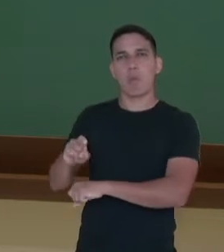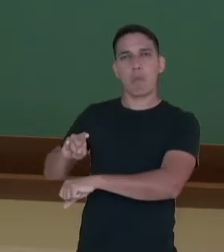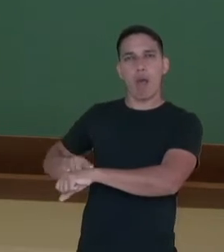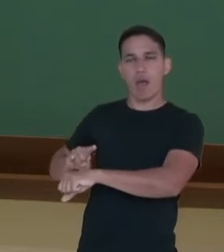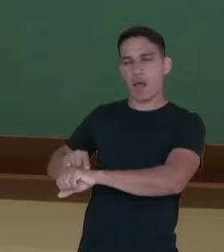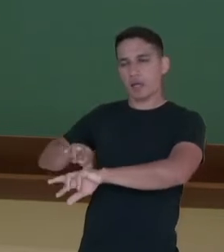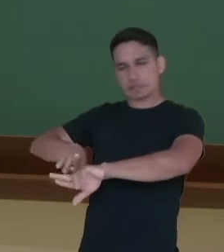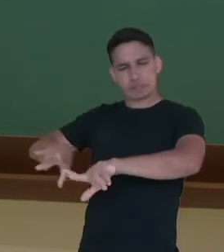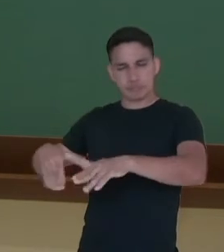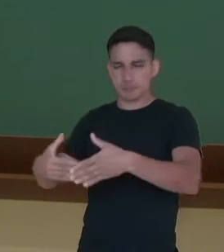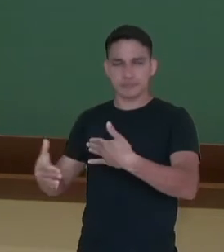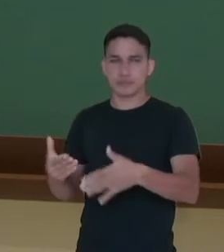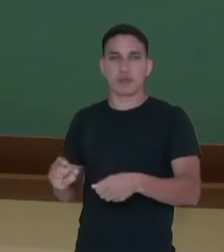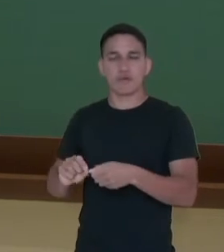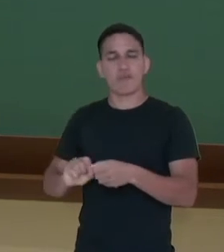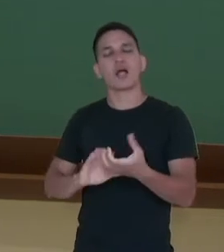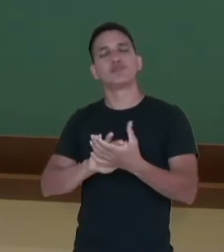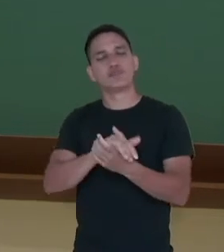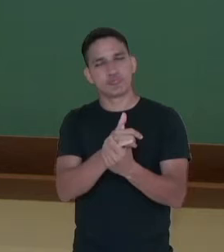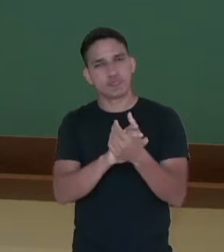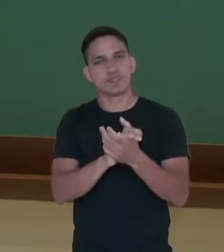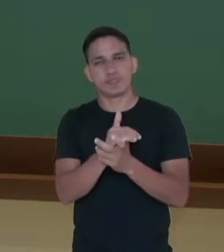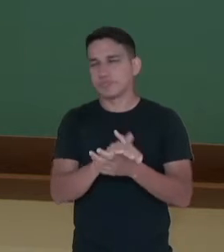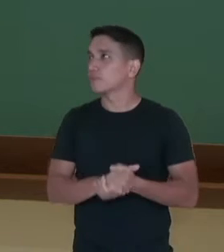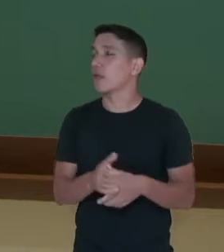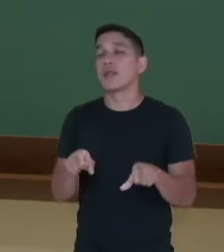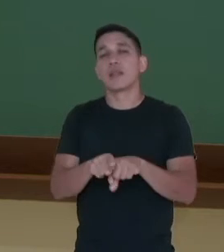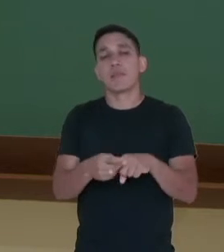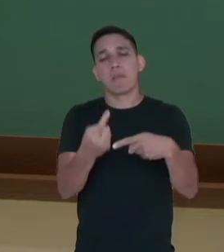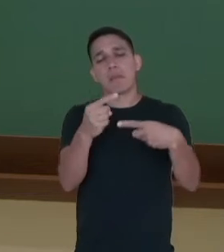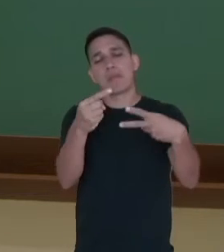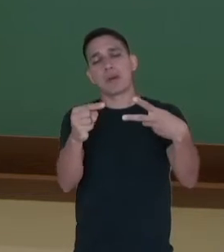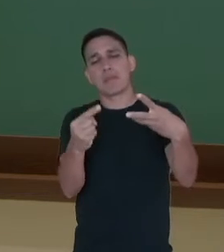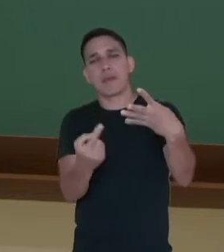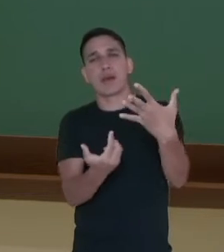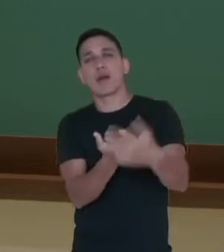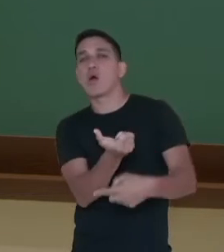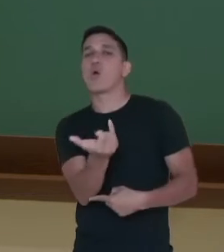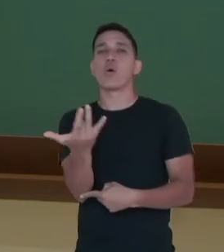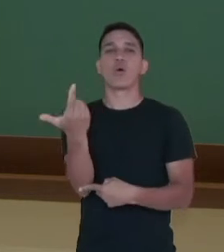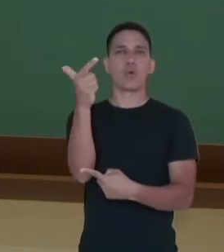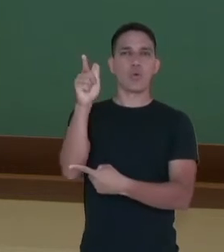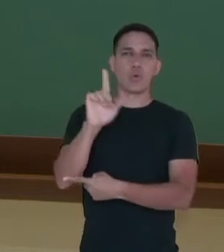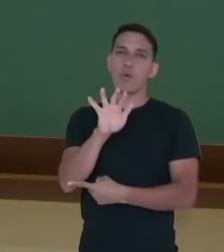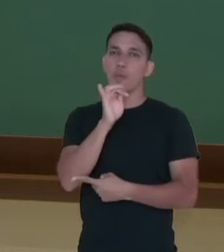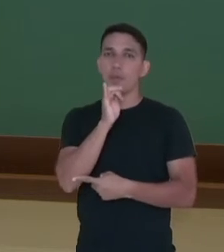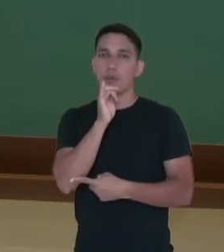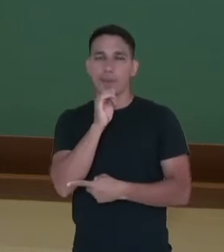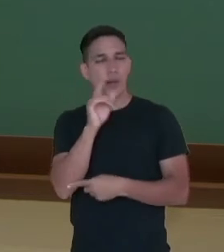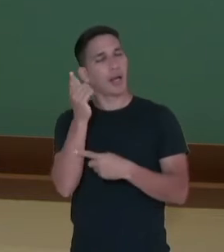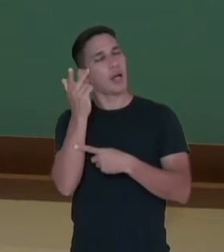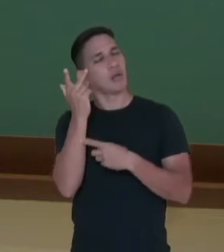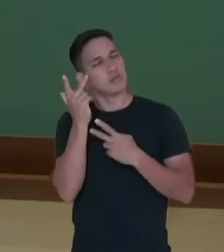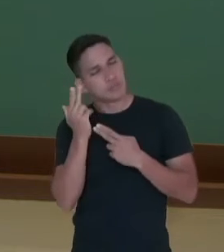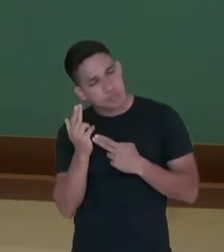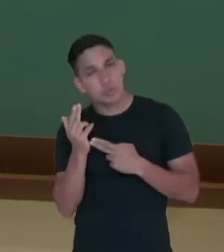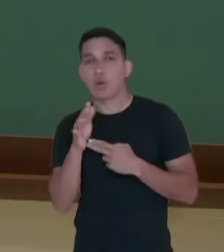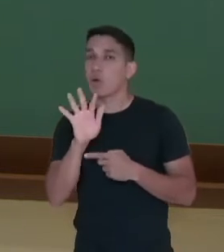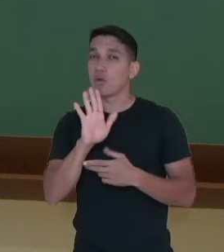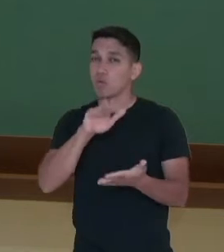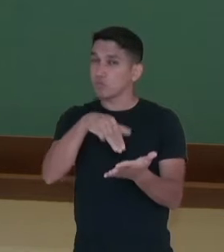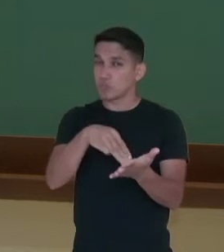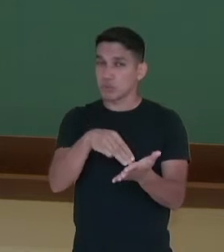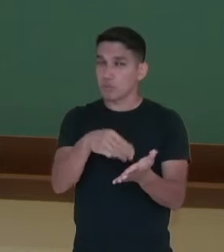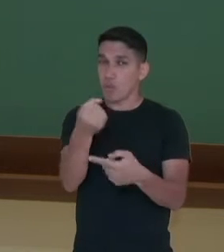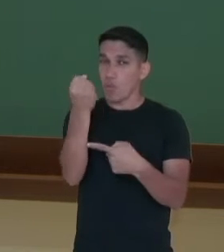banheiro, né? Además de todo isso, há outros cuidados imprescindíveis, como dormir por lo menos 8